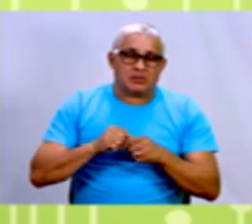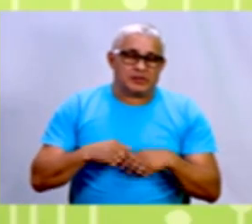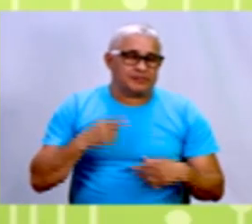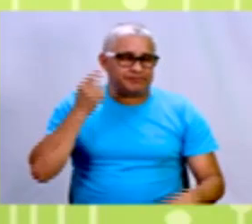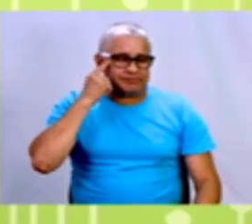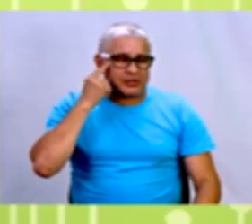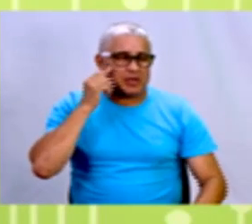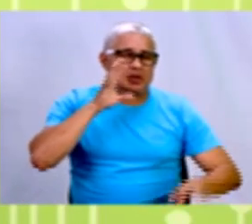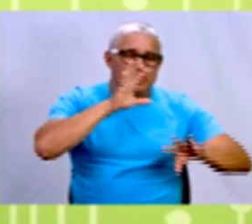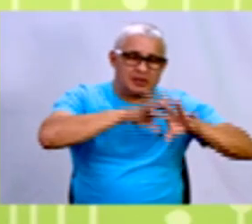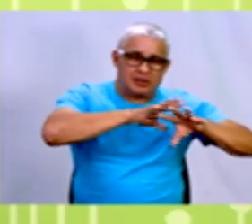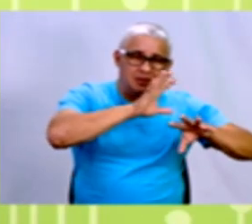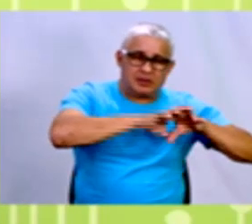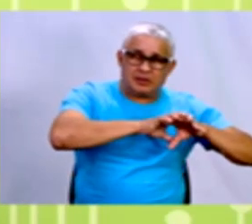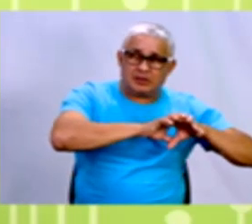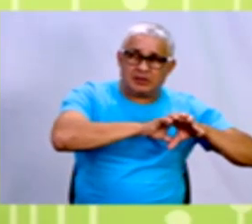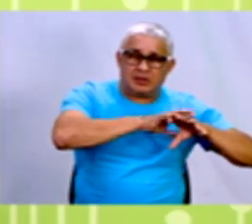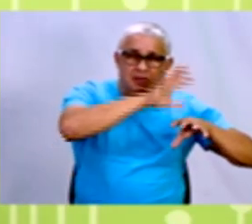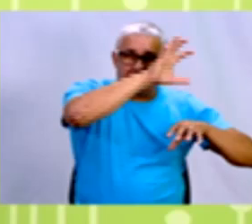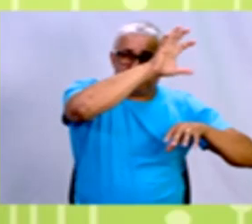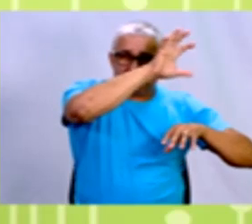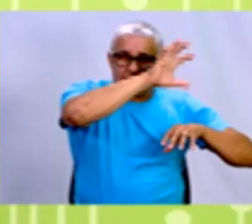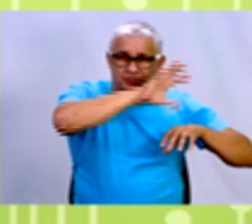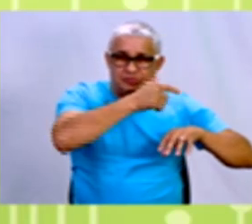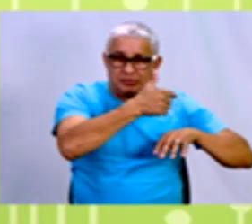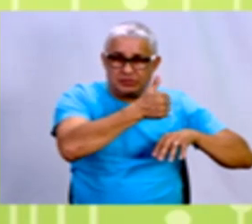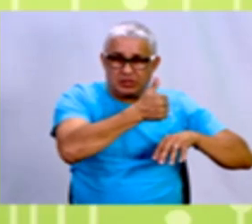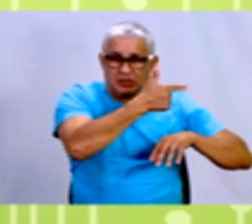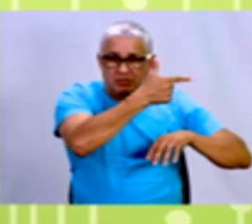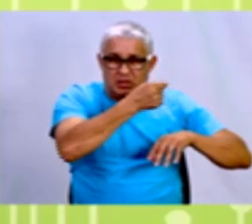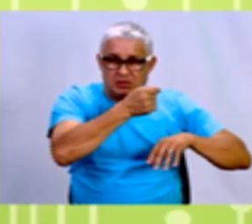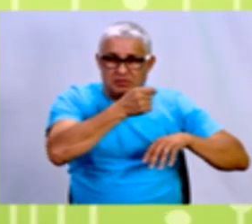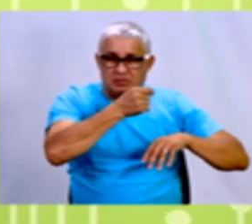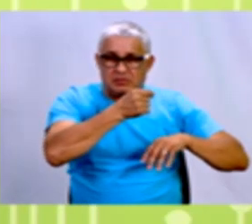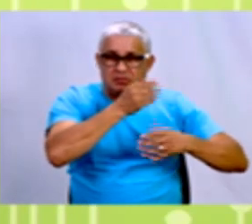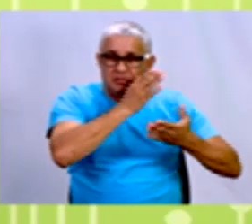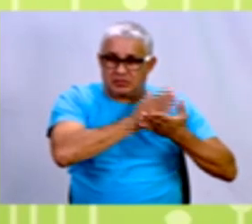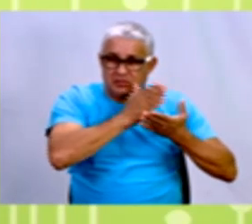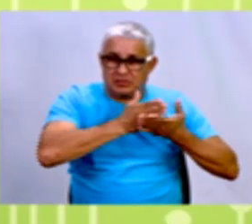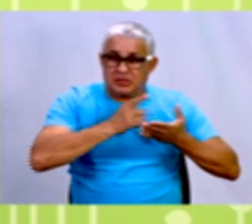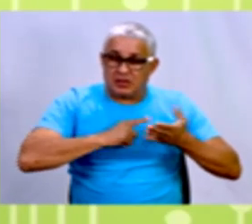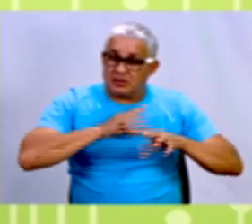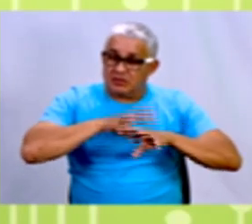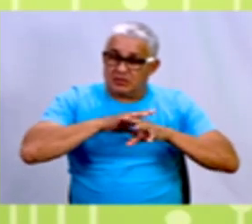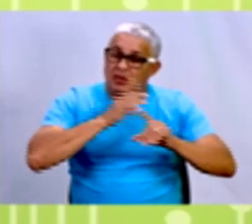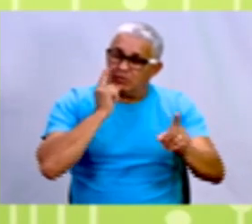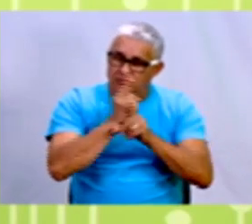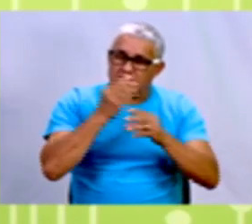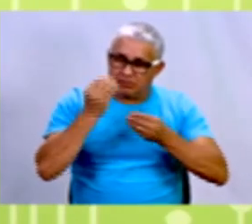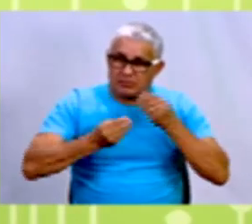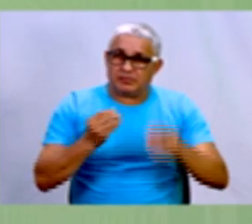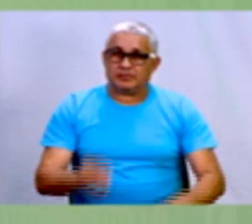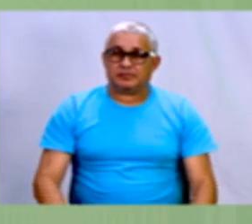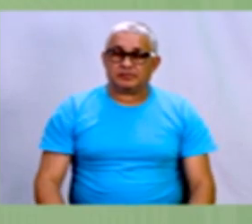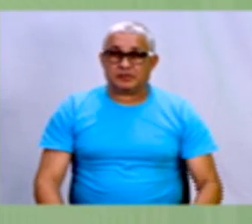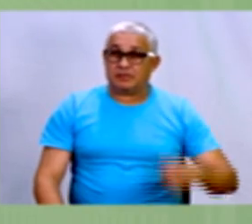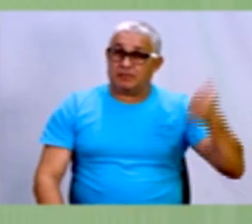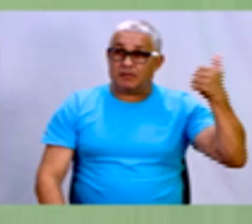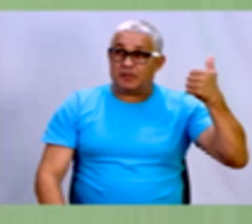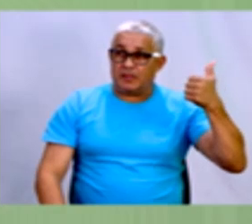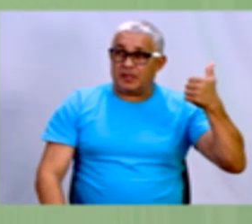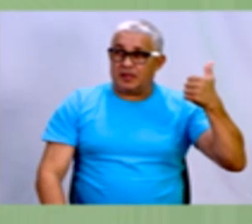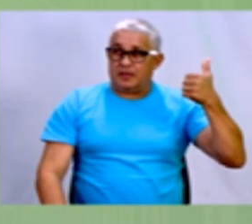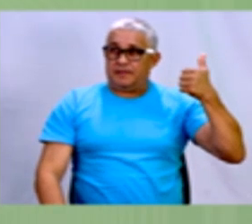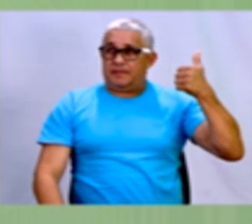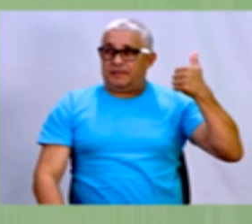que montar uma tabela daquela com 120 parcelas? Não, a gente tem uma fórmula onde a gente descobre isso, tá?